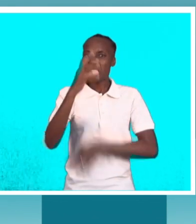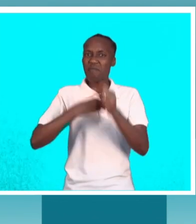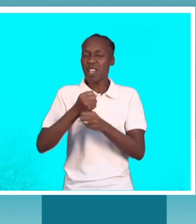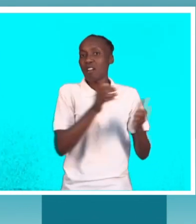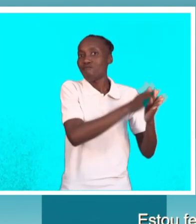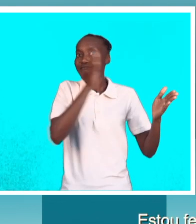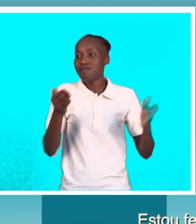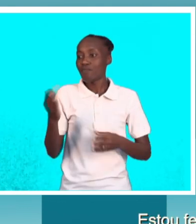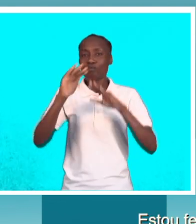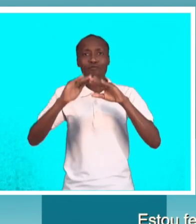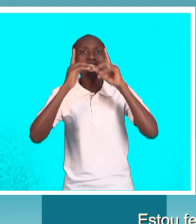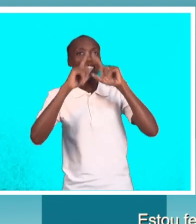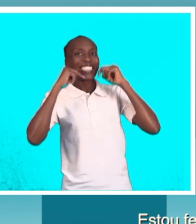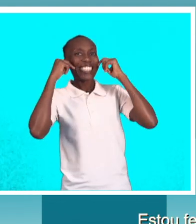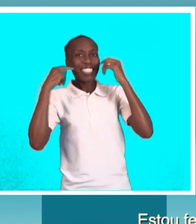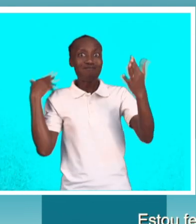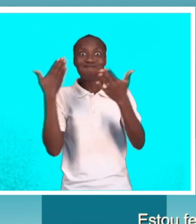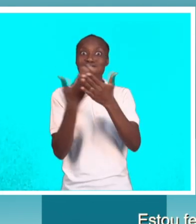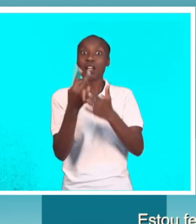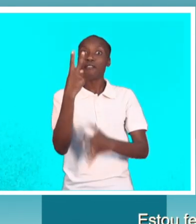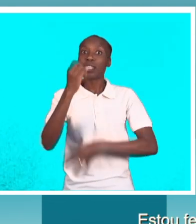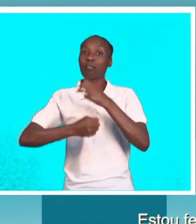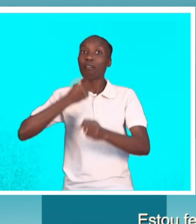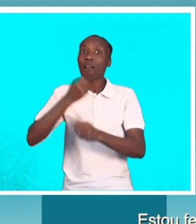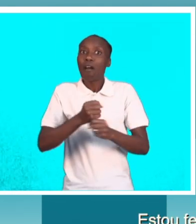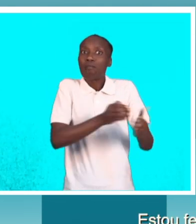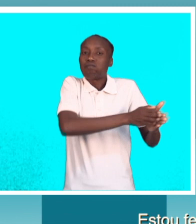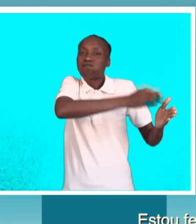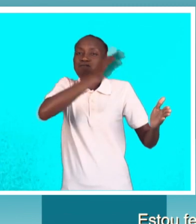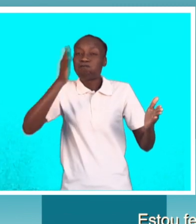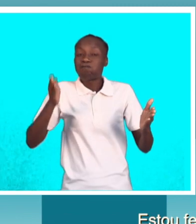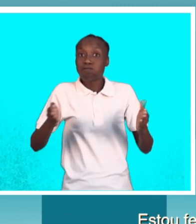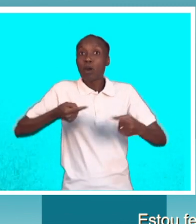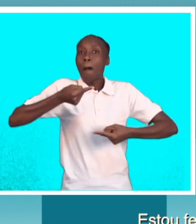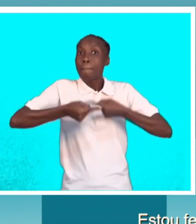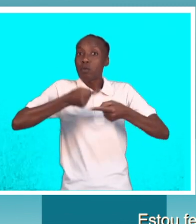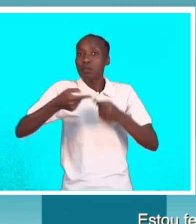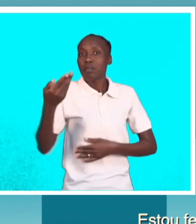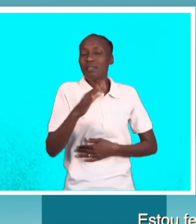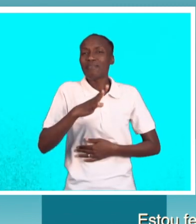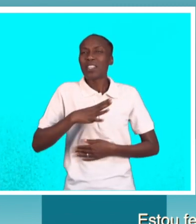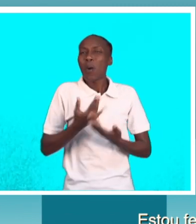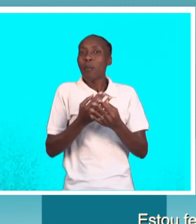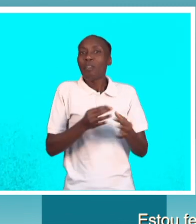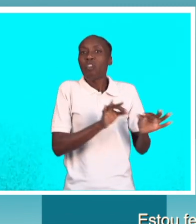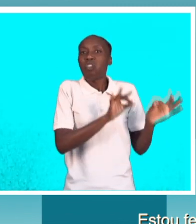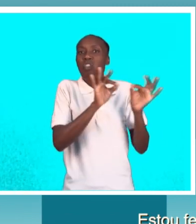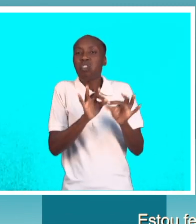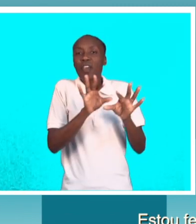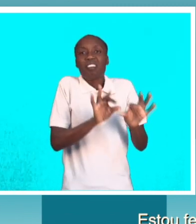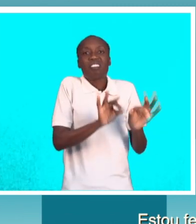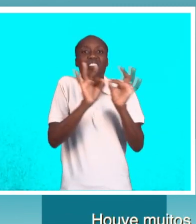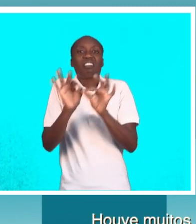décadas. Estou feliz porque fiquei com o processo durante 20 anos e houve muitos adiamentos.